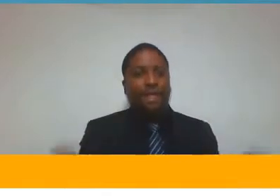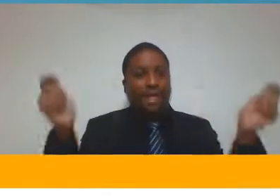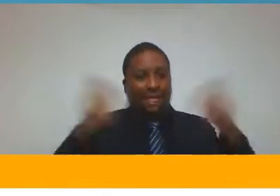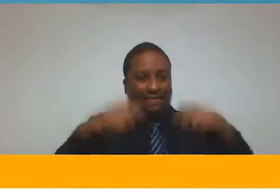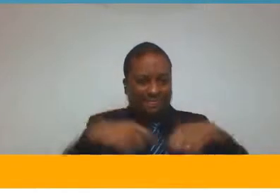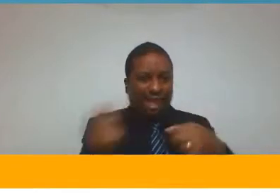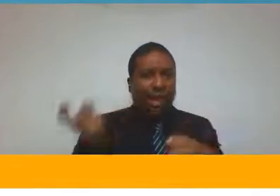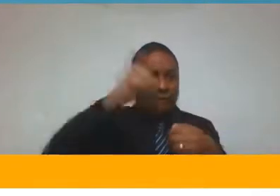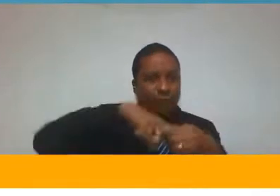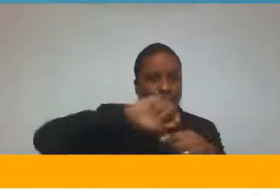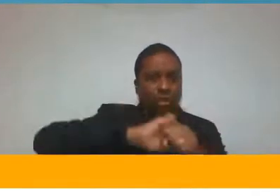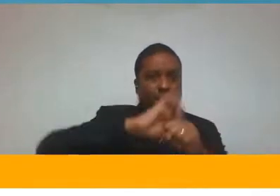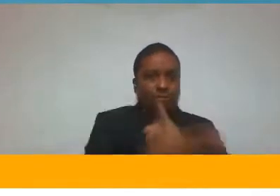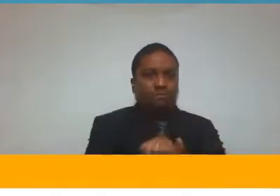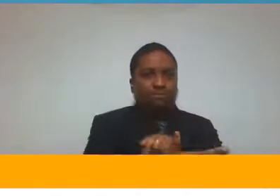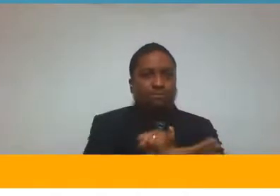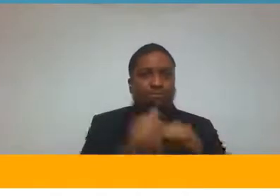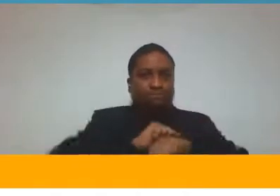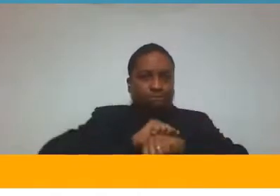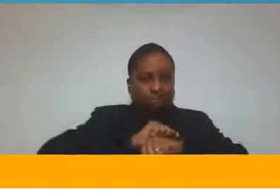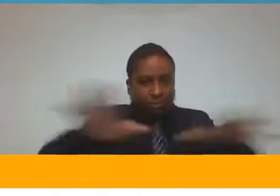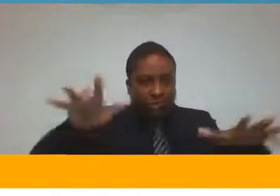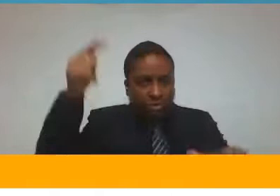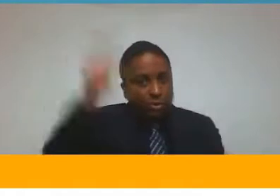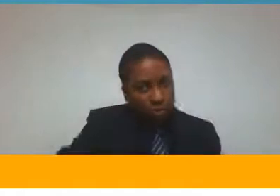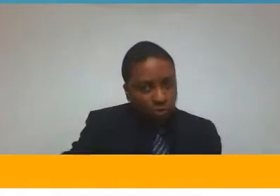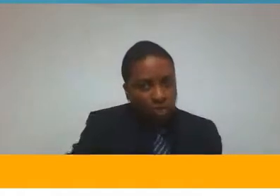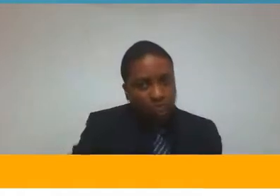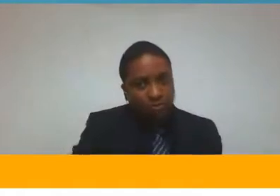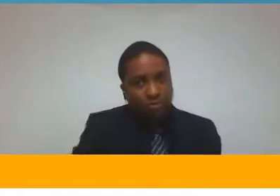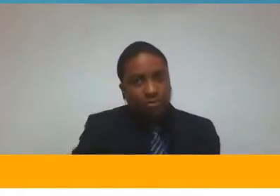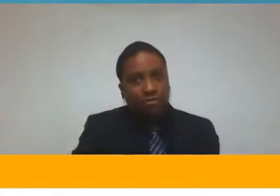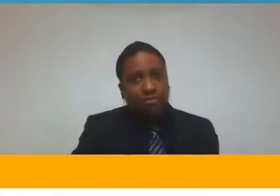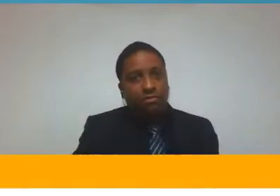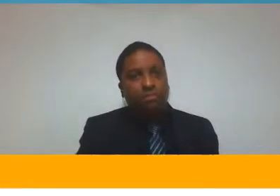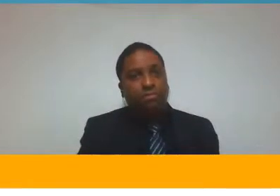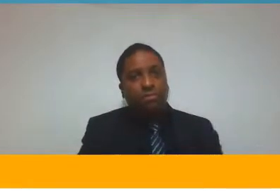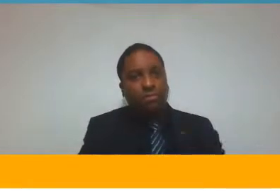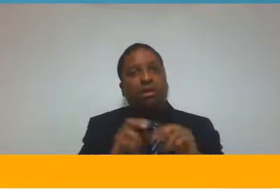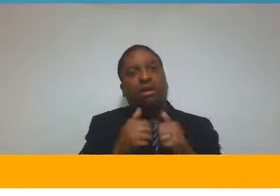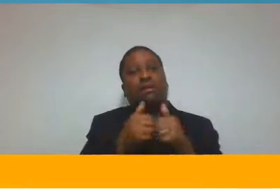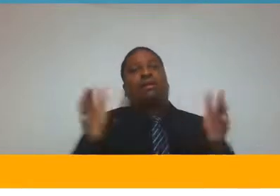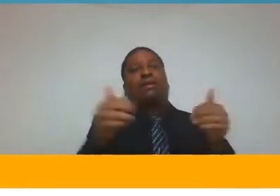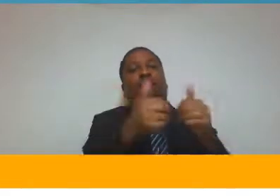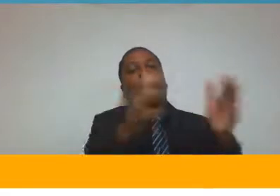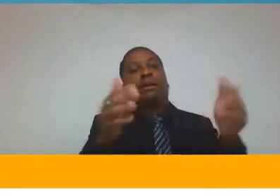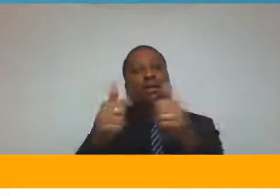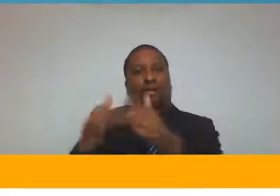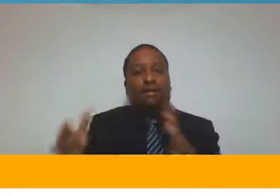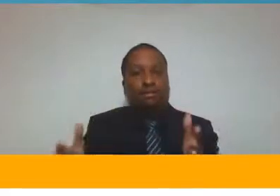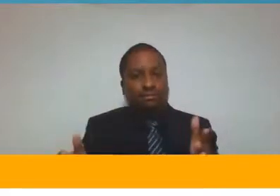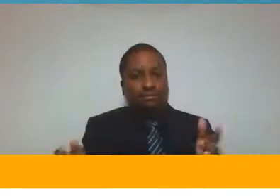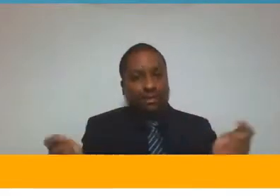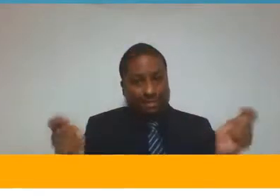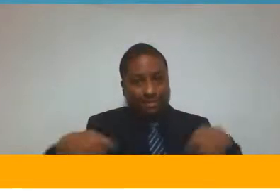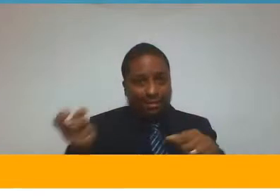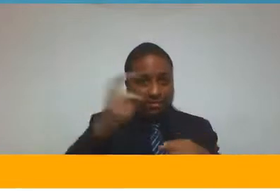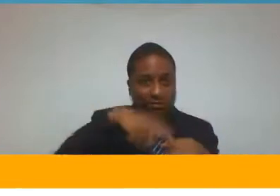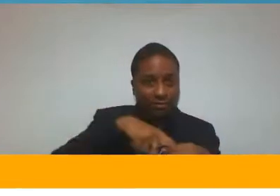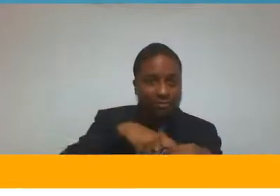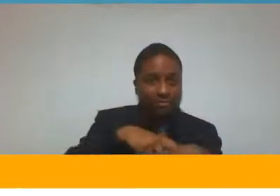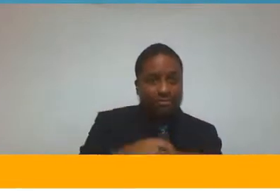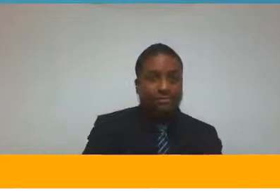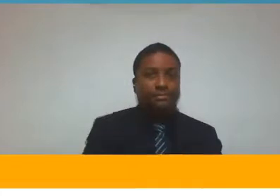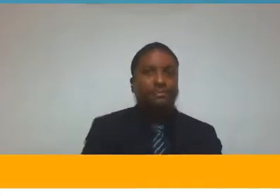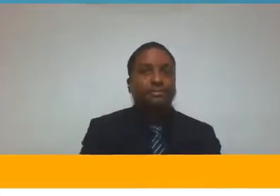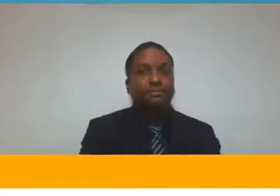do isolamento social? Acho que essa é para o professor Sérgio, eu acho. Então, pessoal,